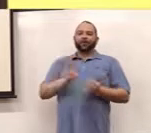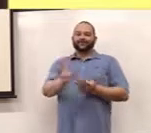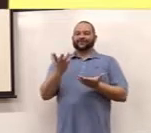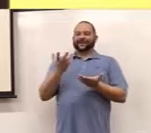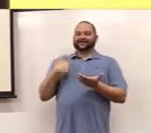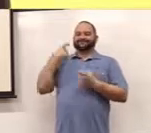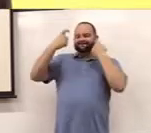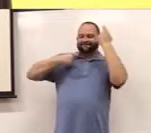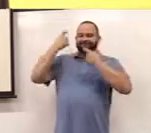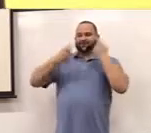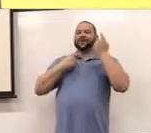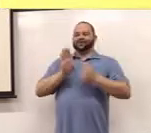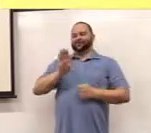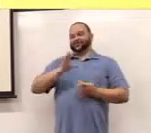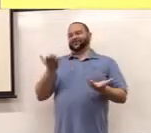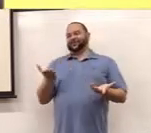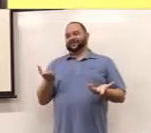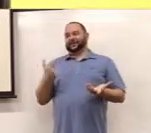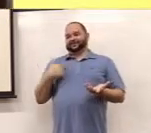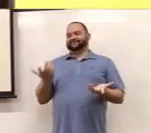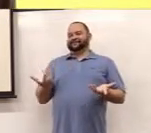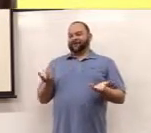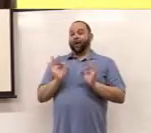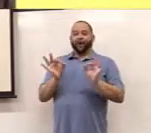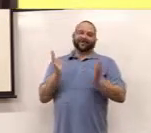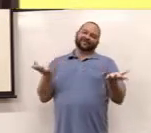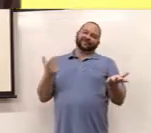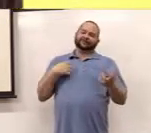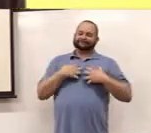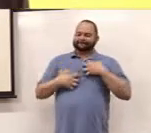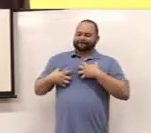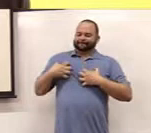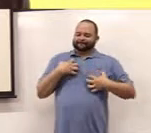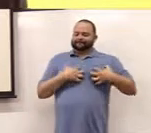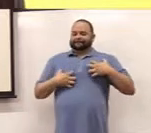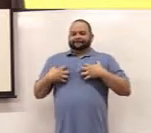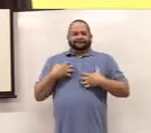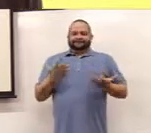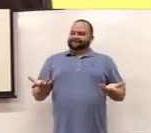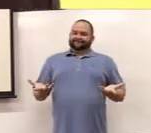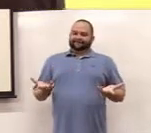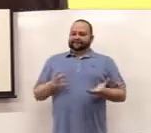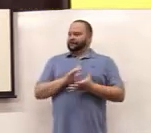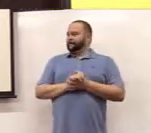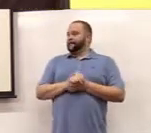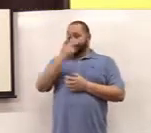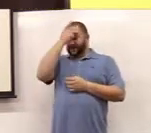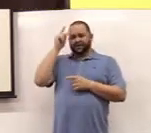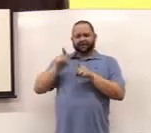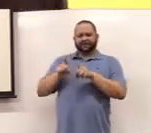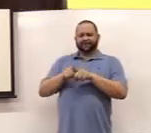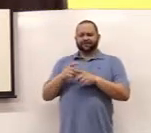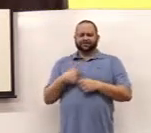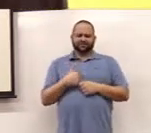começou. Para que ele se dedicou? É terrível, né? Uma angústia para ele enorme. E as pessoas também começaram a